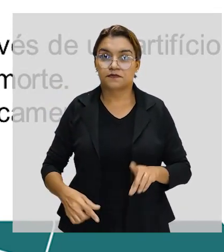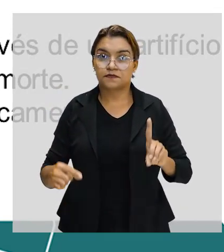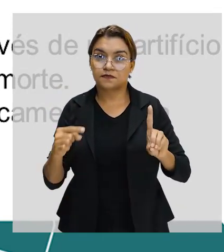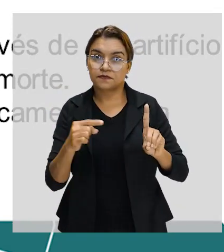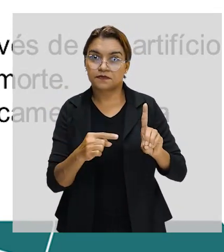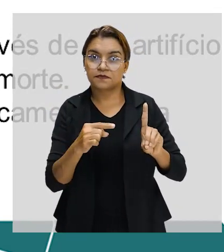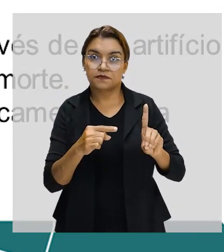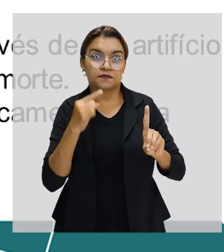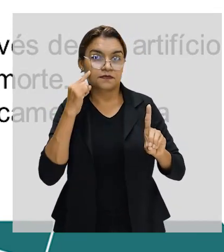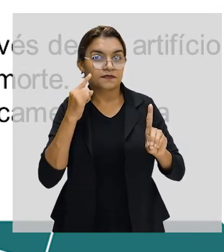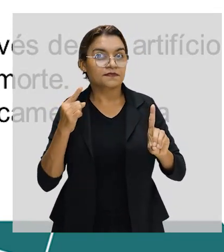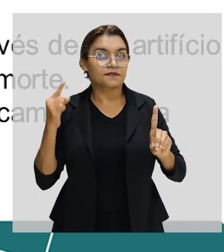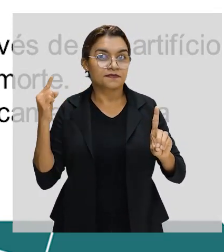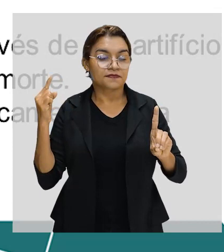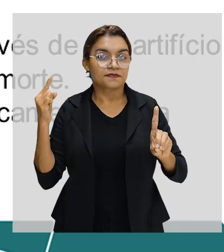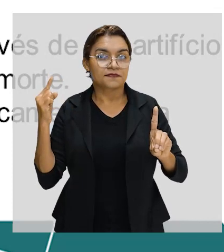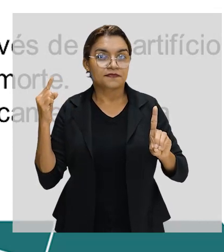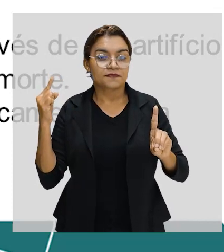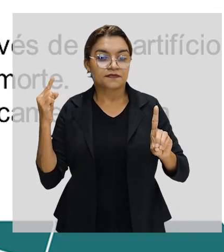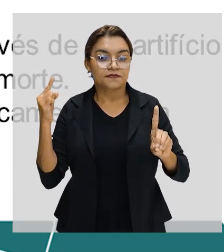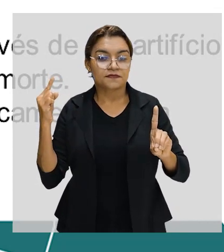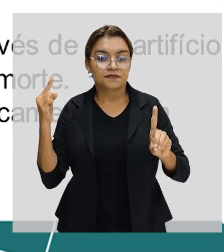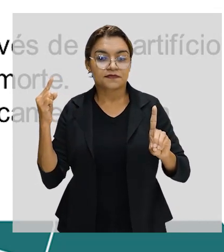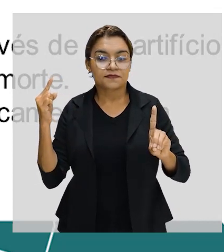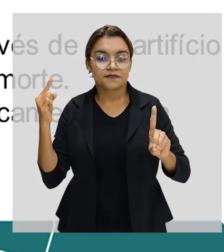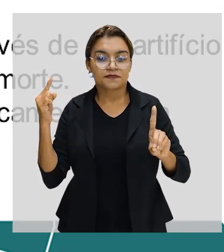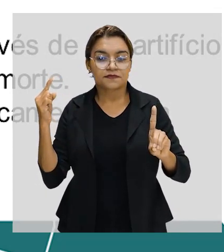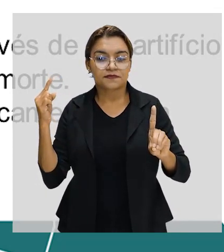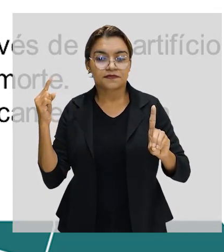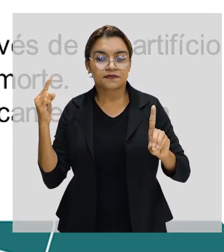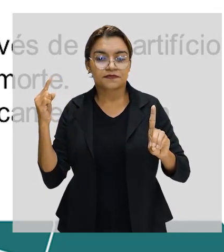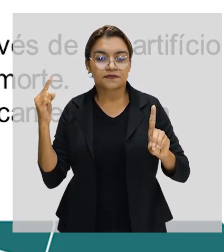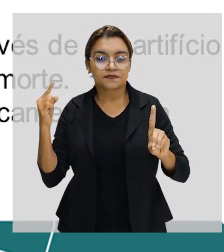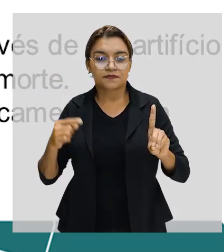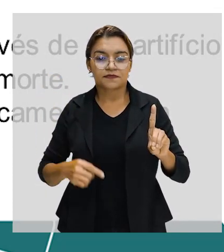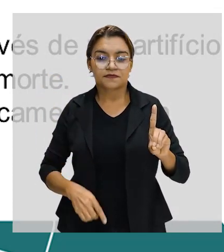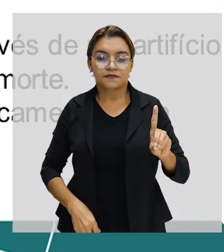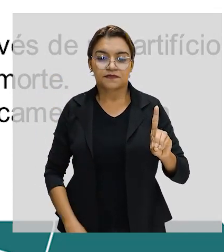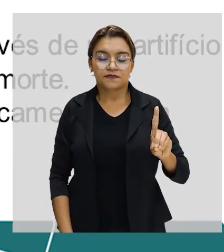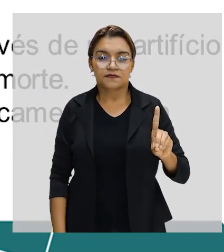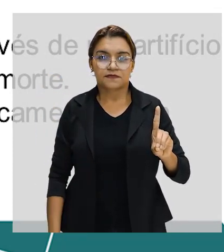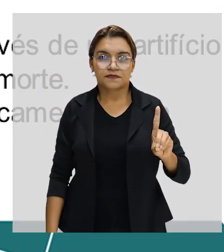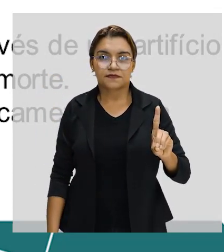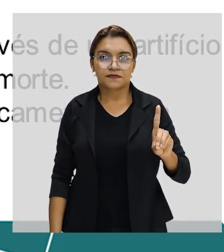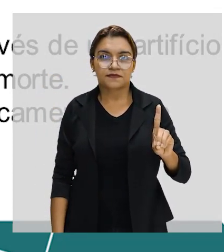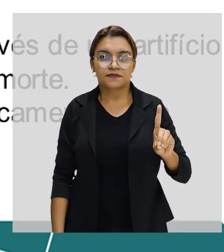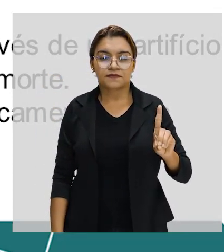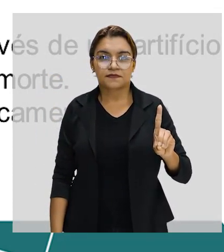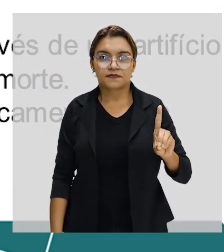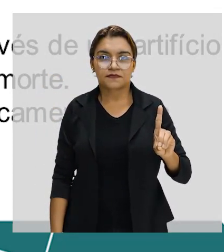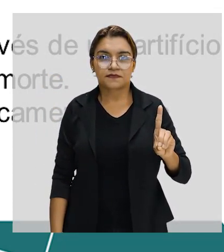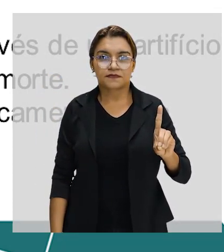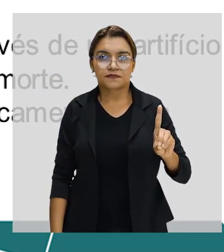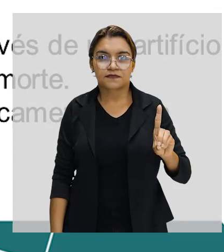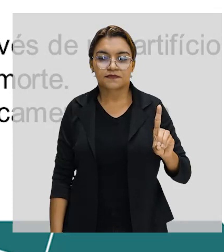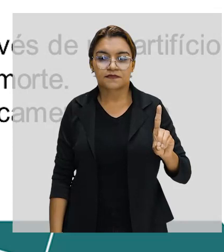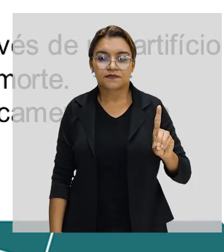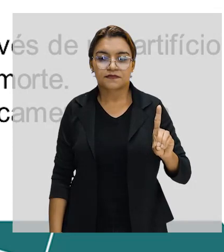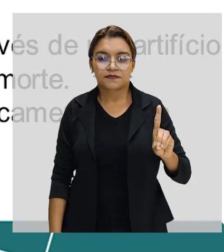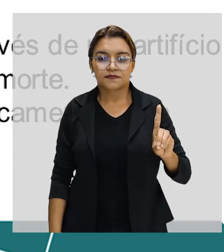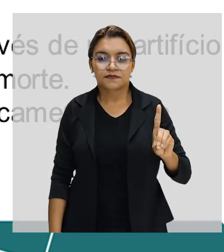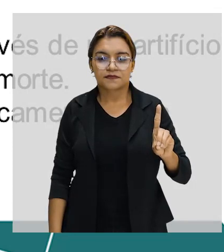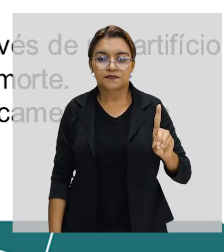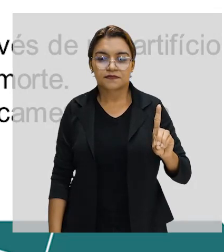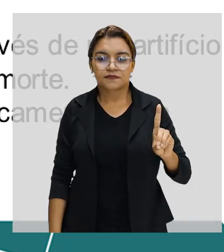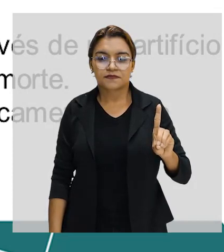Letra D. Um livro de memórias em que o personagem título, através de um artifício narrativo, conta as atribulações